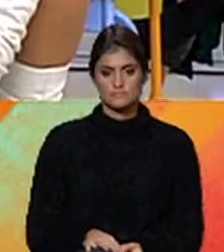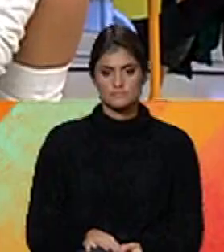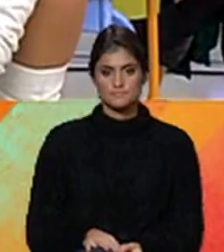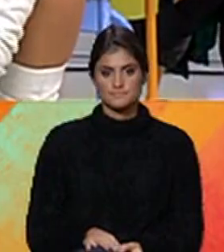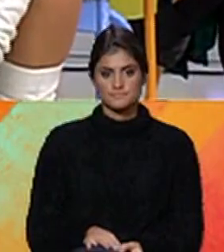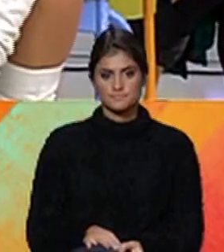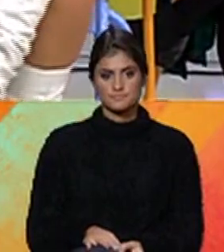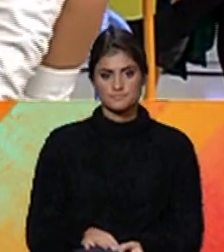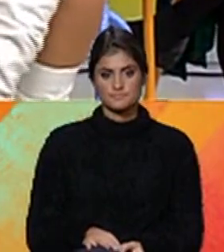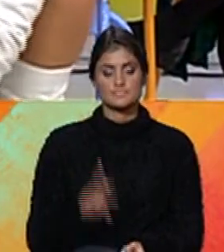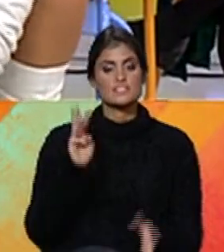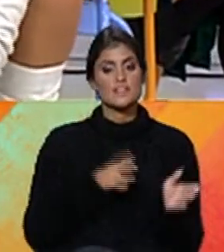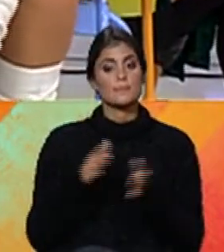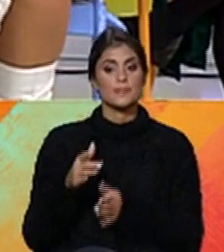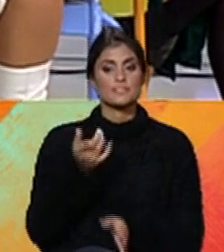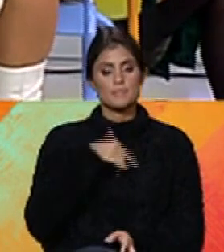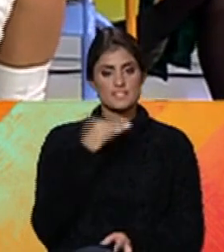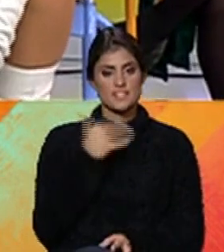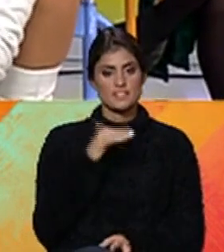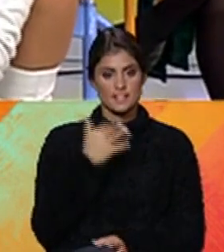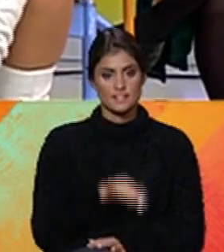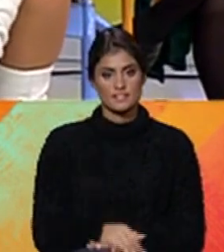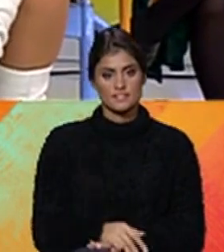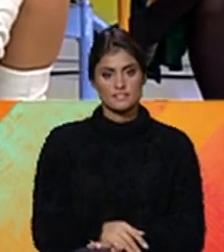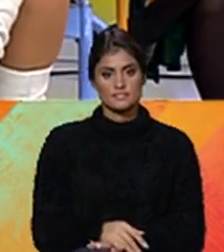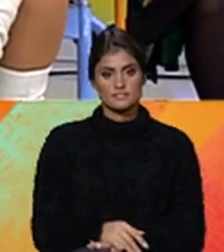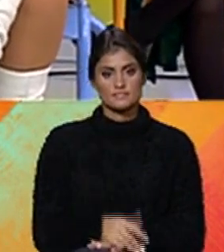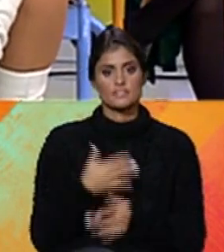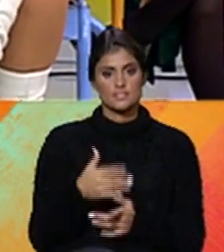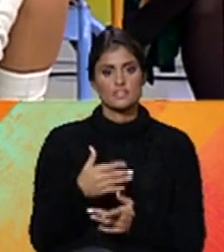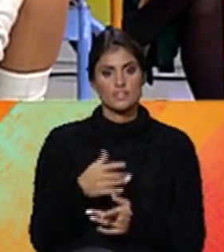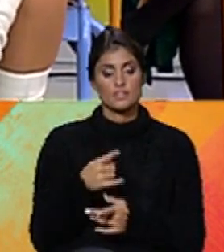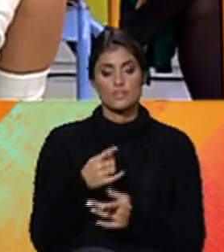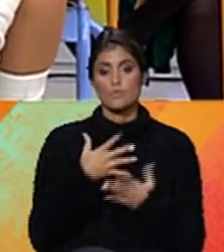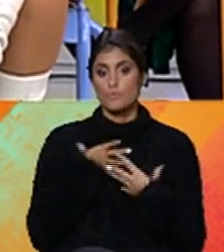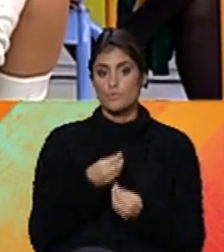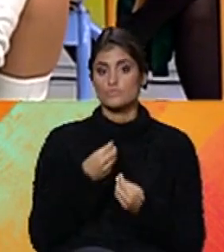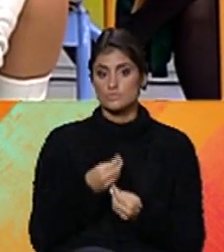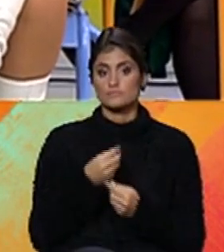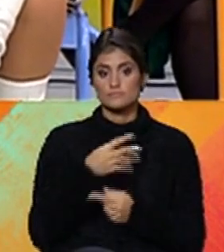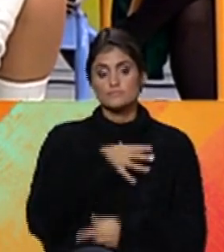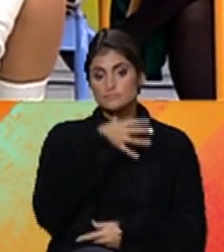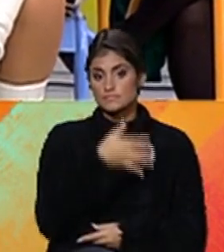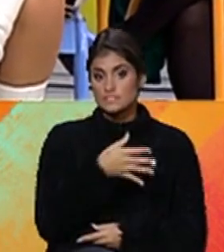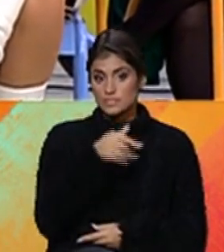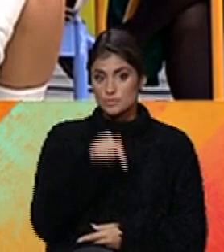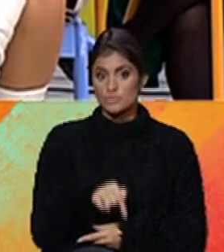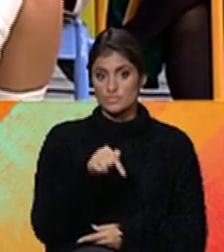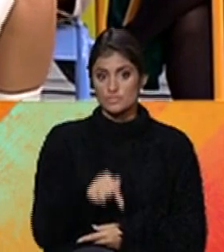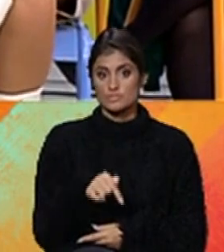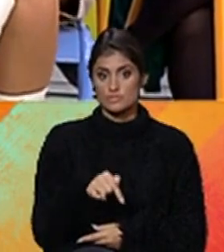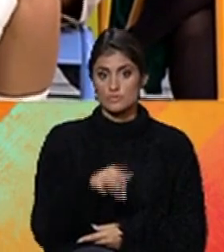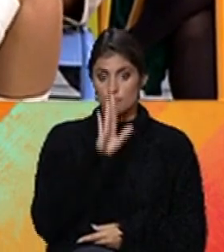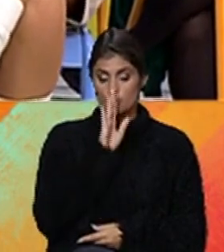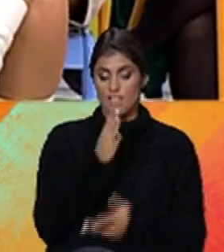Então, é a terceira parte da Praça da Alegria e temos o grato prazer de vos anunciar que hoje o fiel